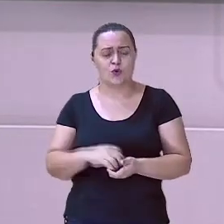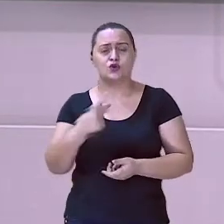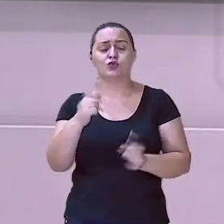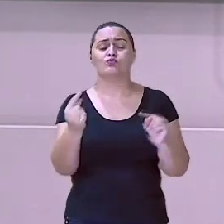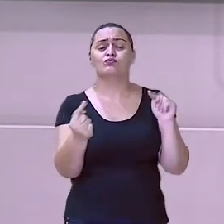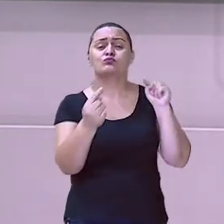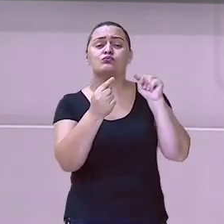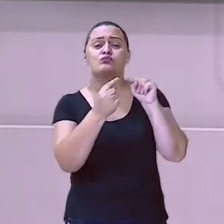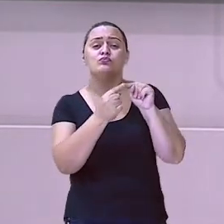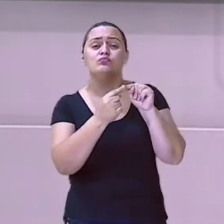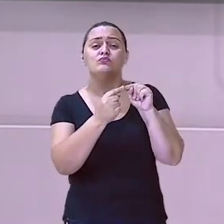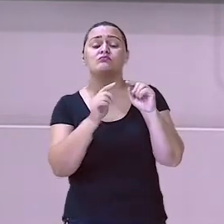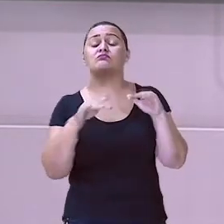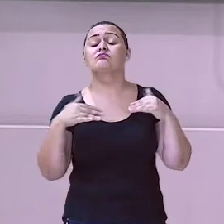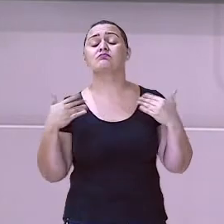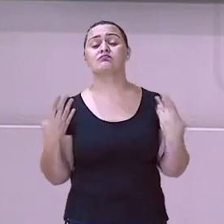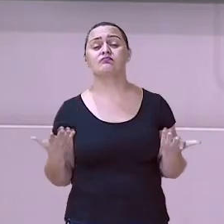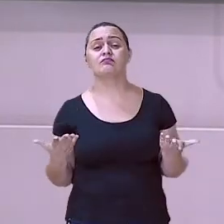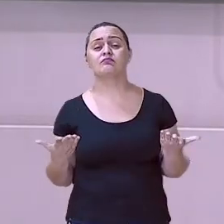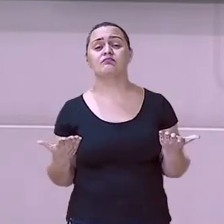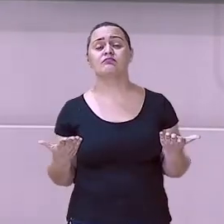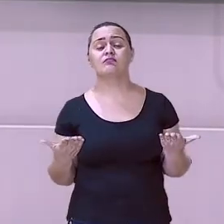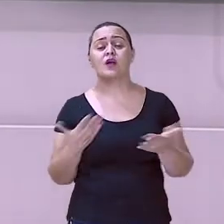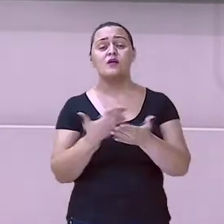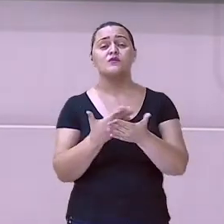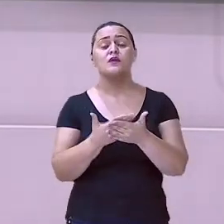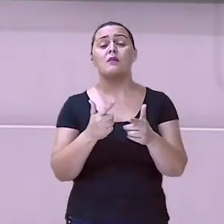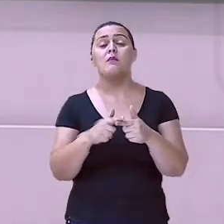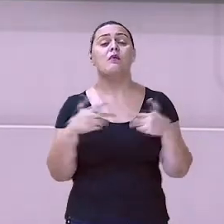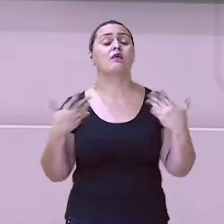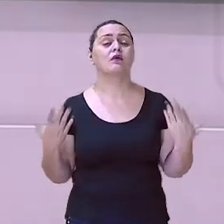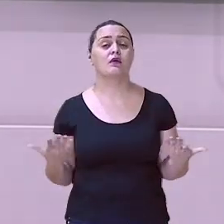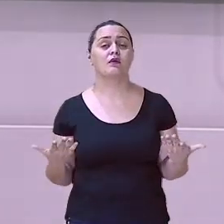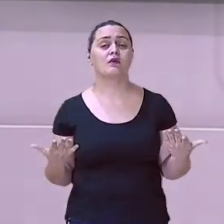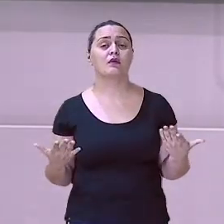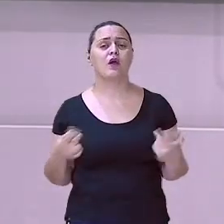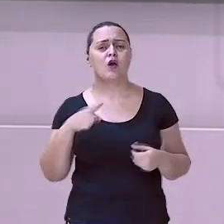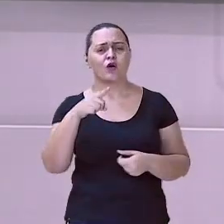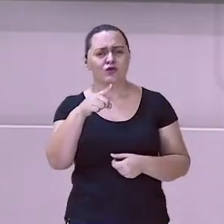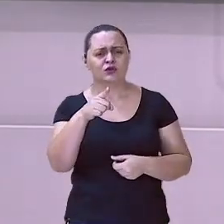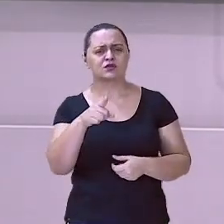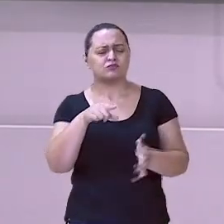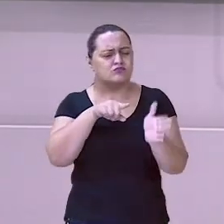objetivo? Você tem procurado conhecer o que esse país tem?